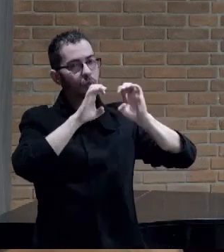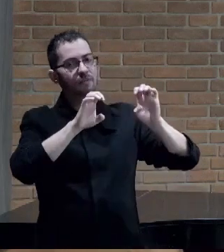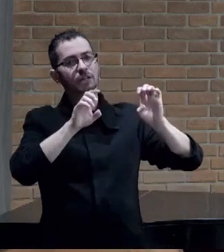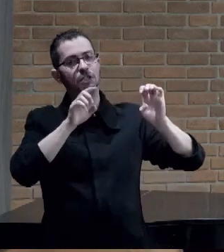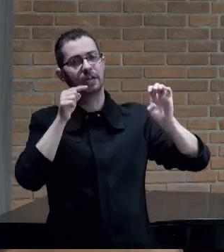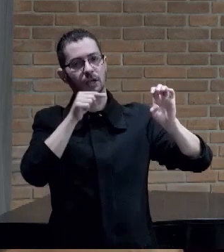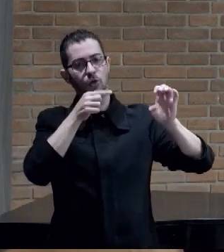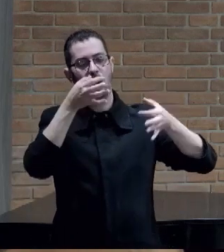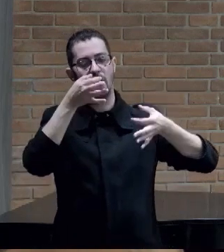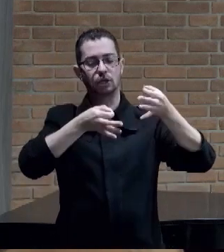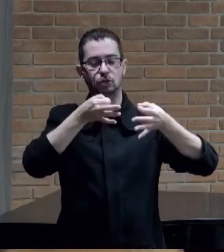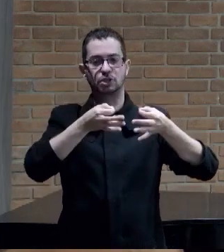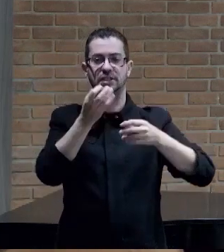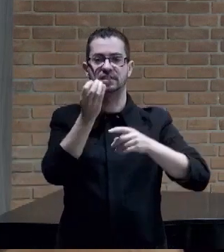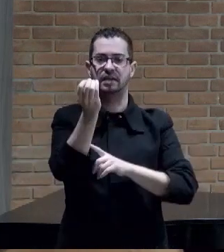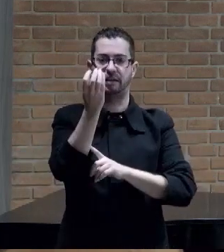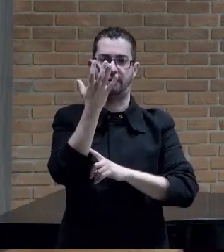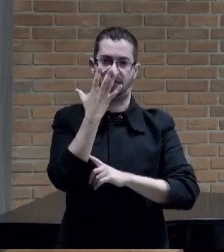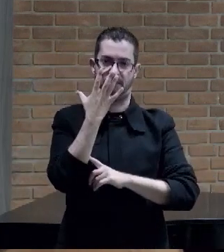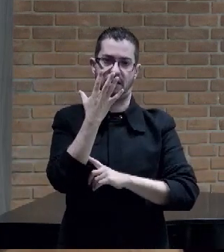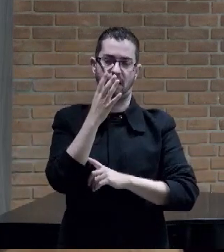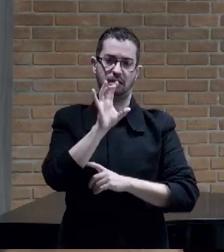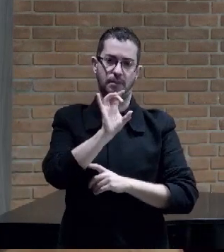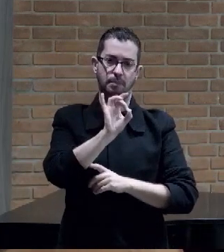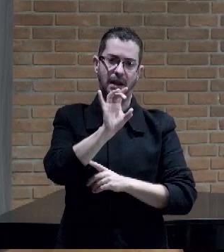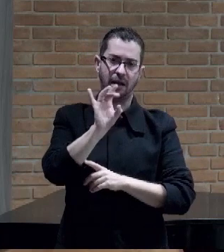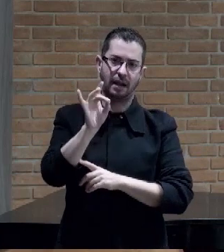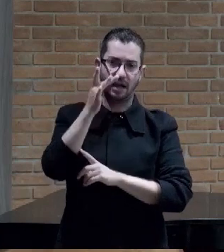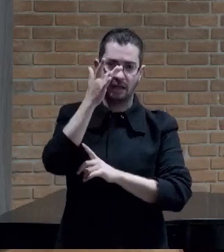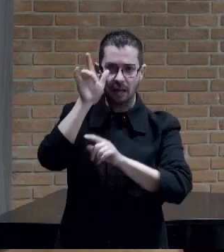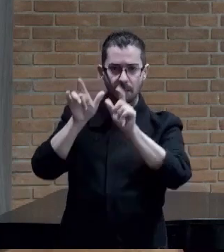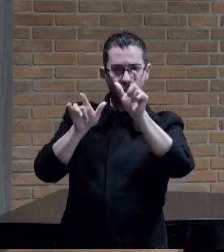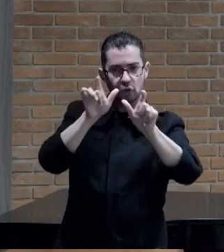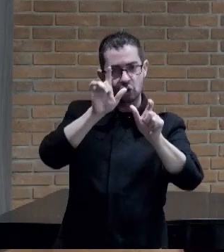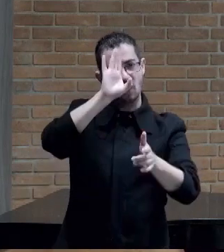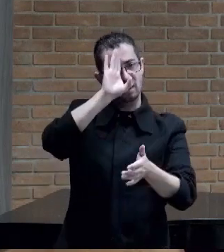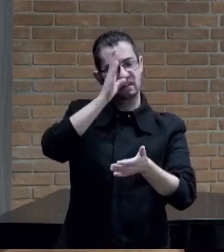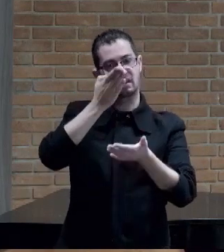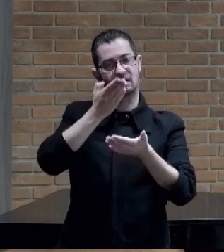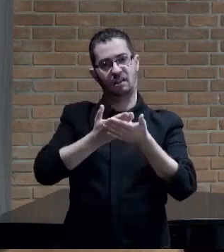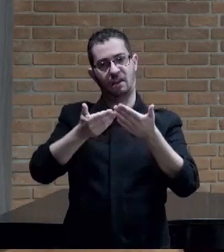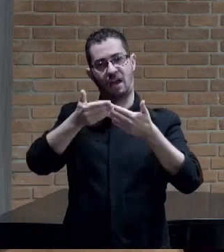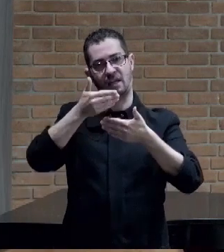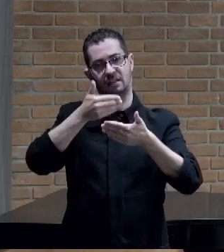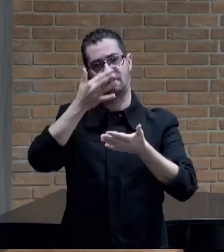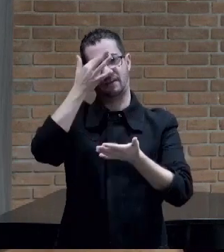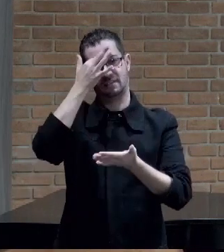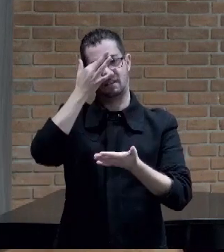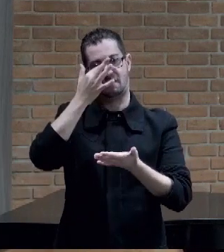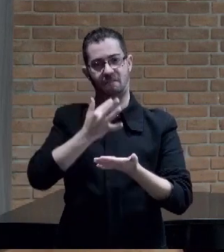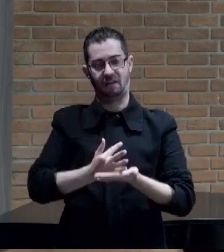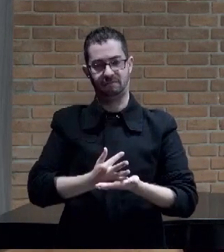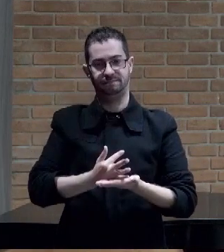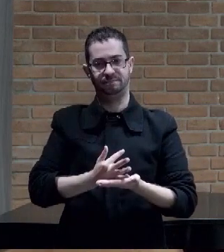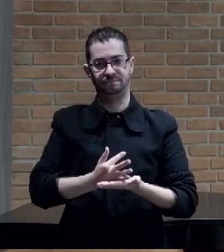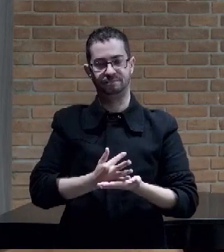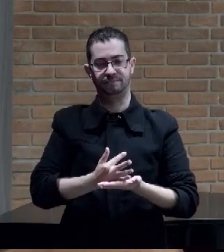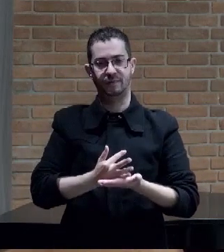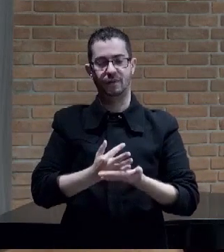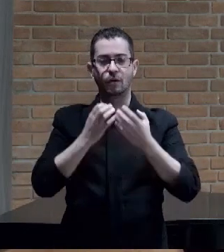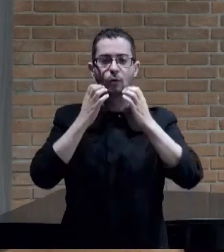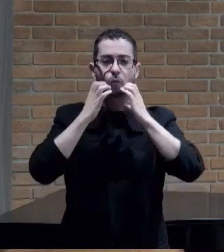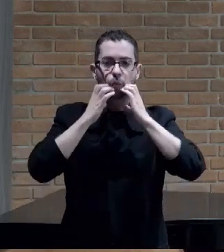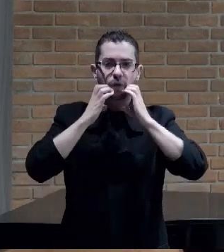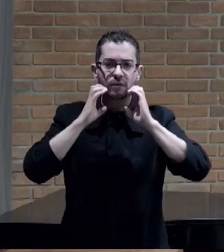é revelada àqueles que creem por meio da fé. O